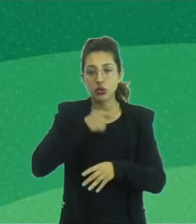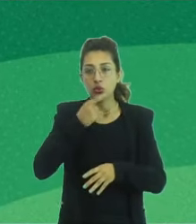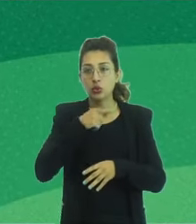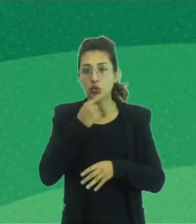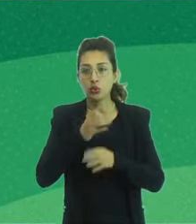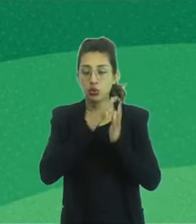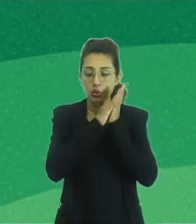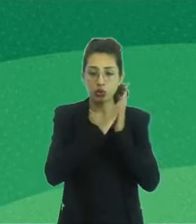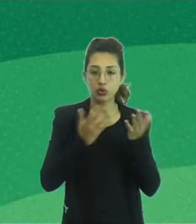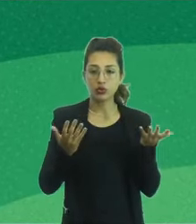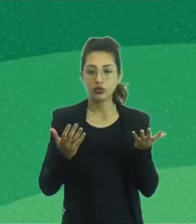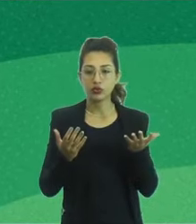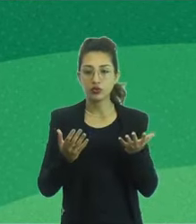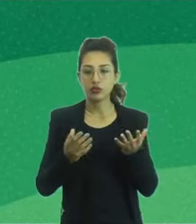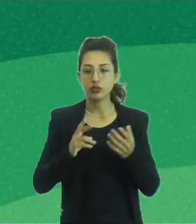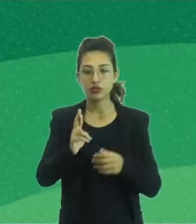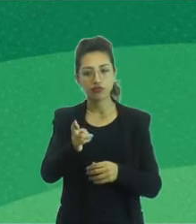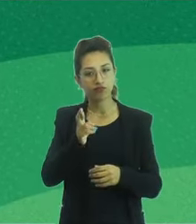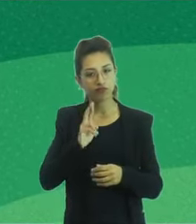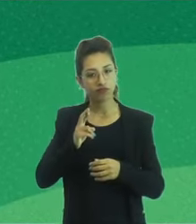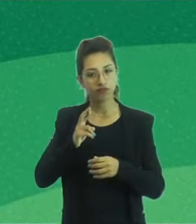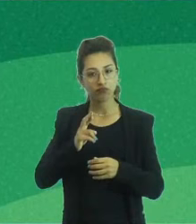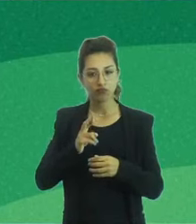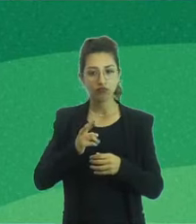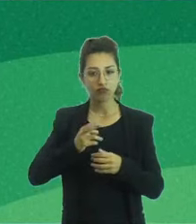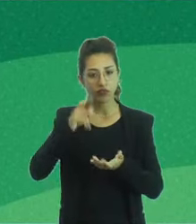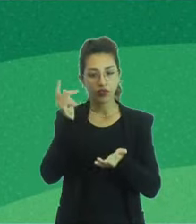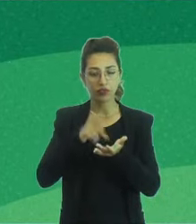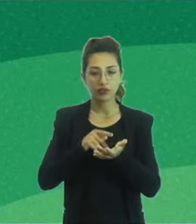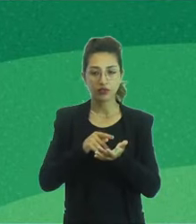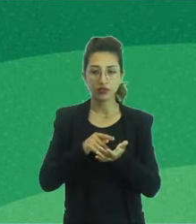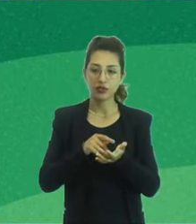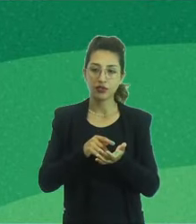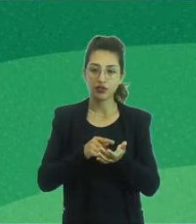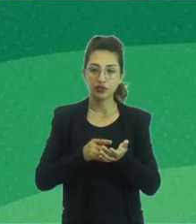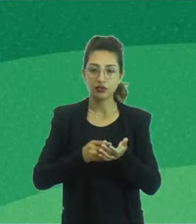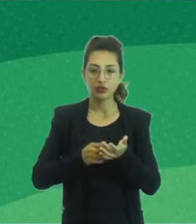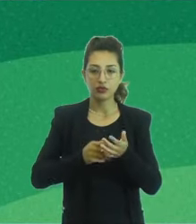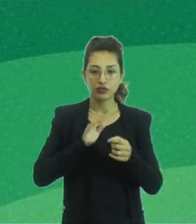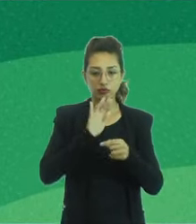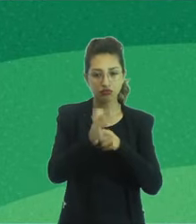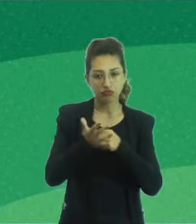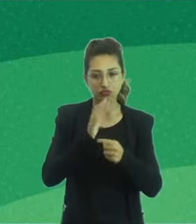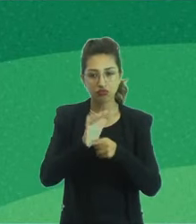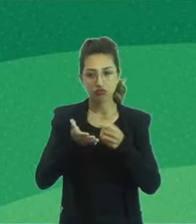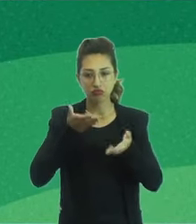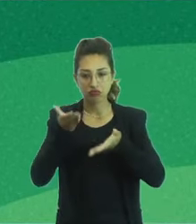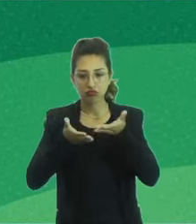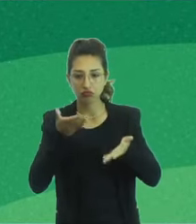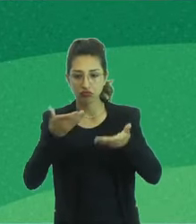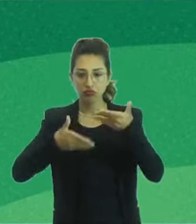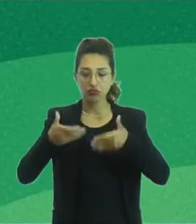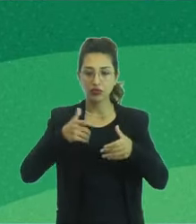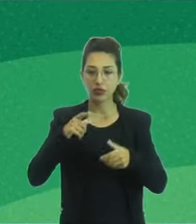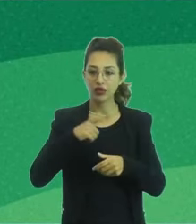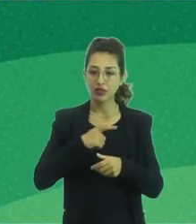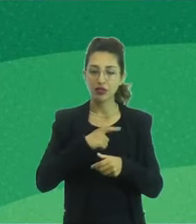vou dormir e as pessoas respondem com sinceridade e as pessoas cuidam uma das outras isso é muito legal